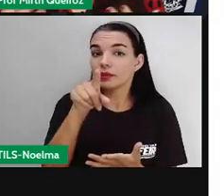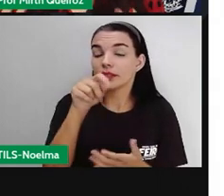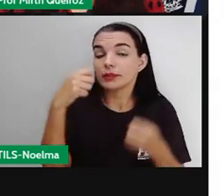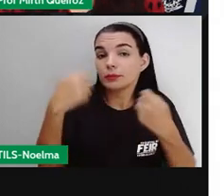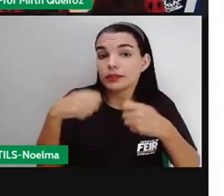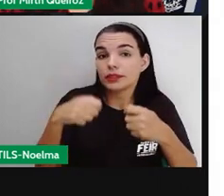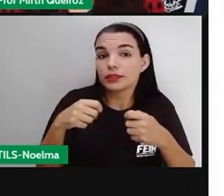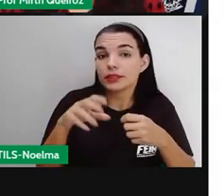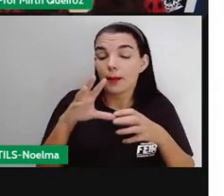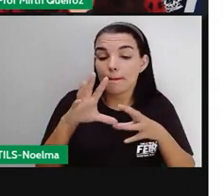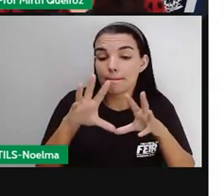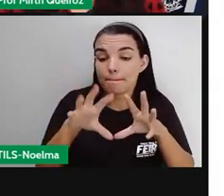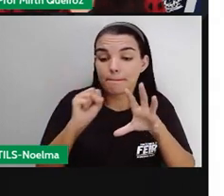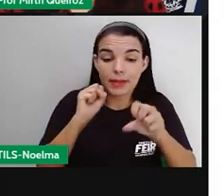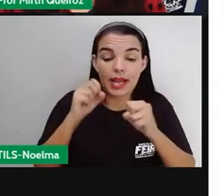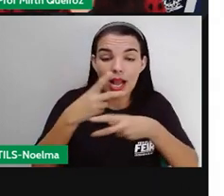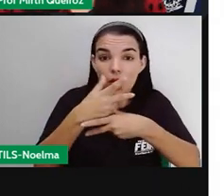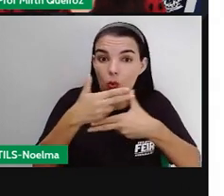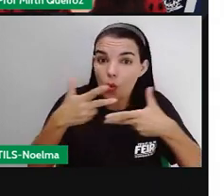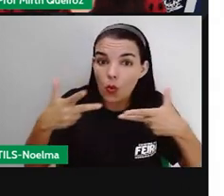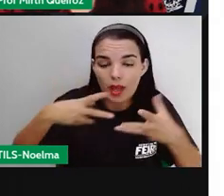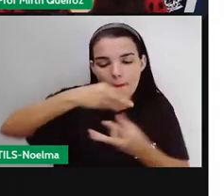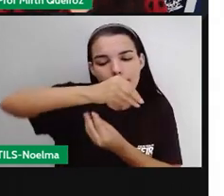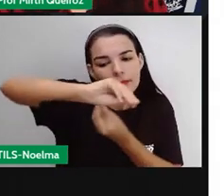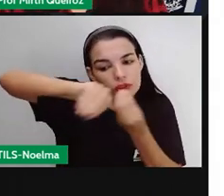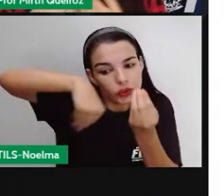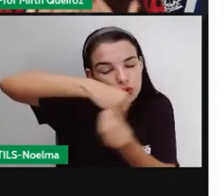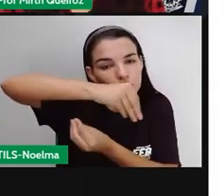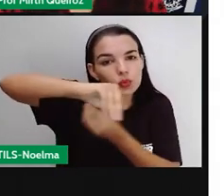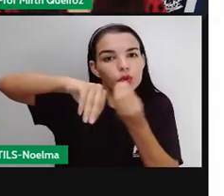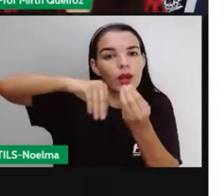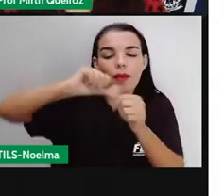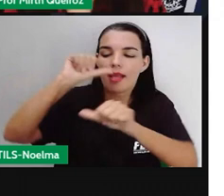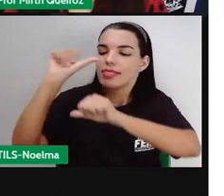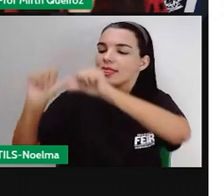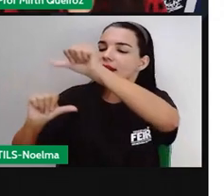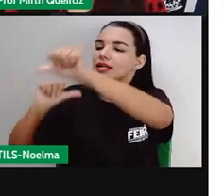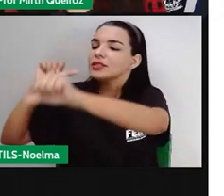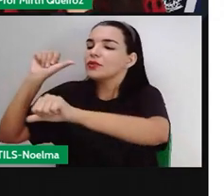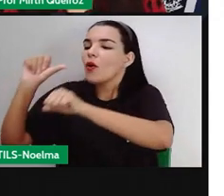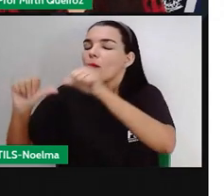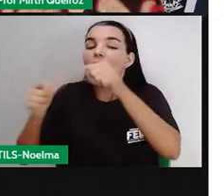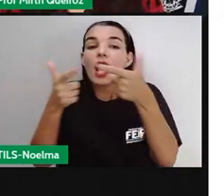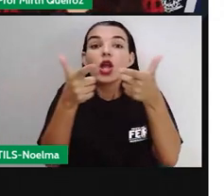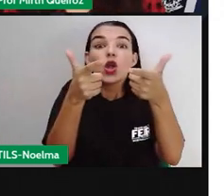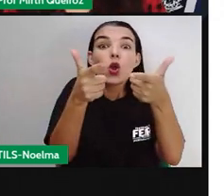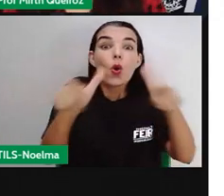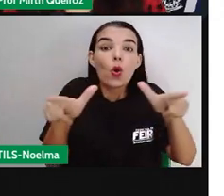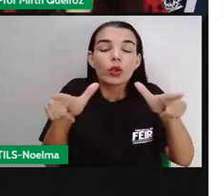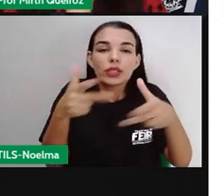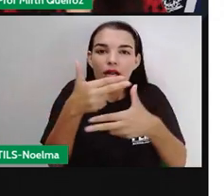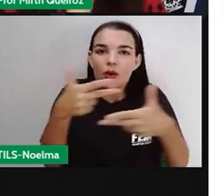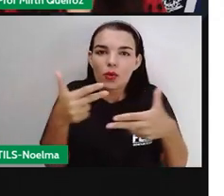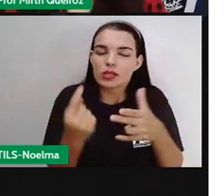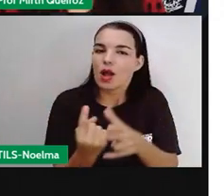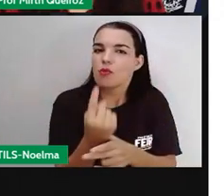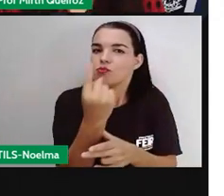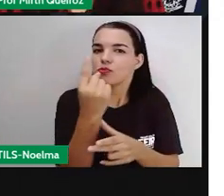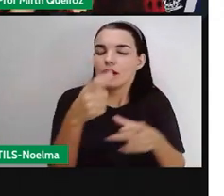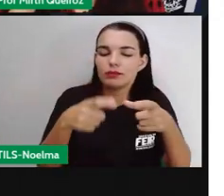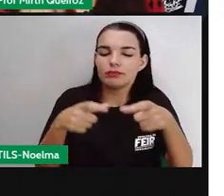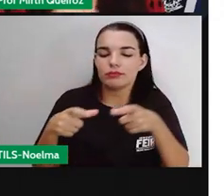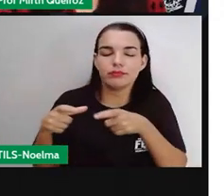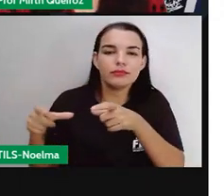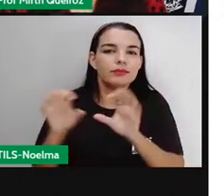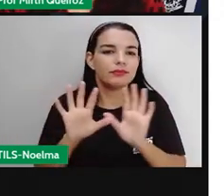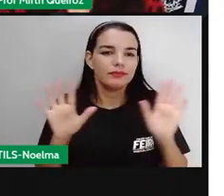peguem ingredientes, misturem esses ingredientes e transformem eles, né, em uma substância diferente, certo?